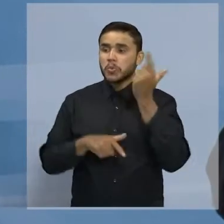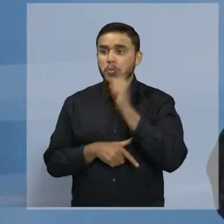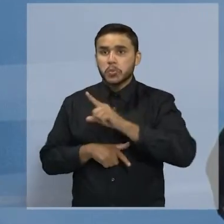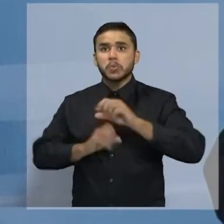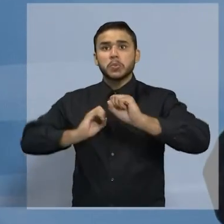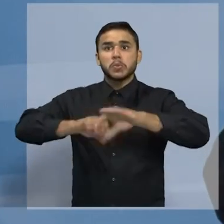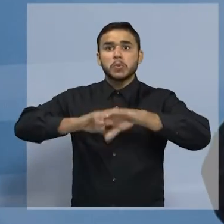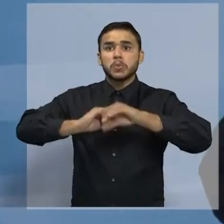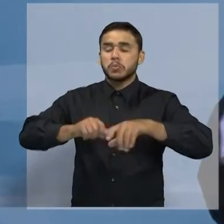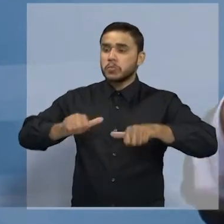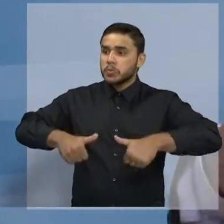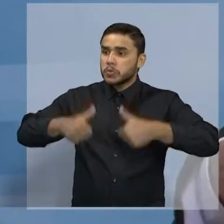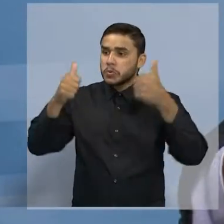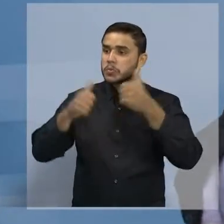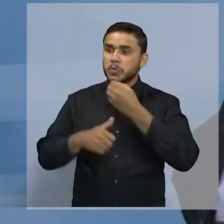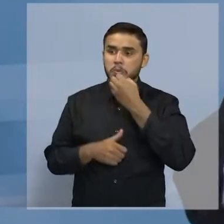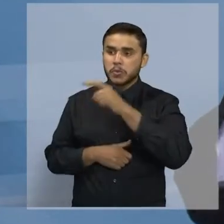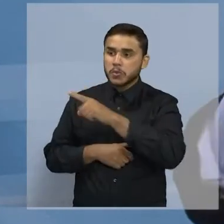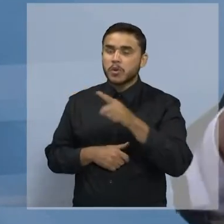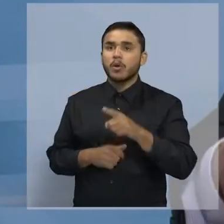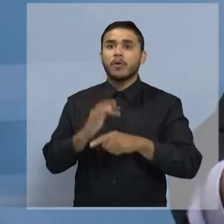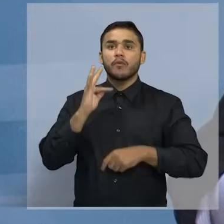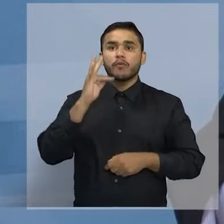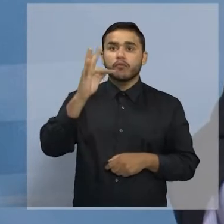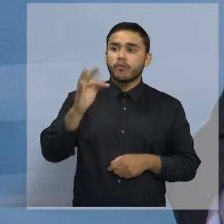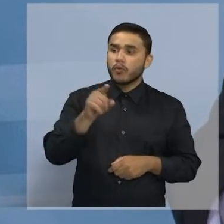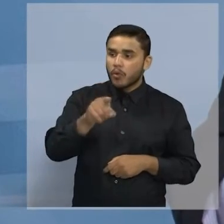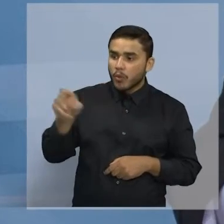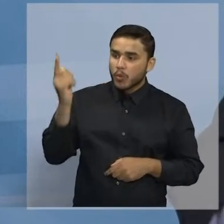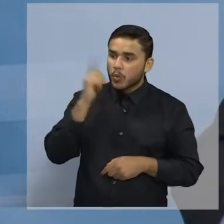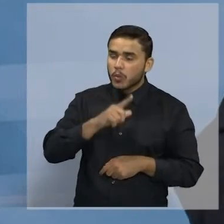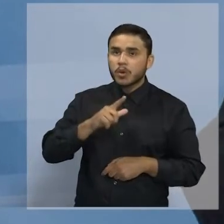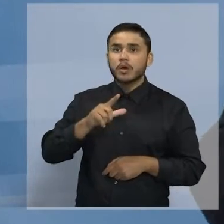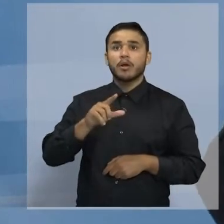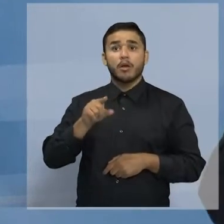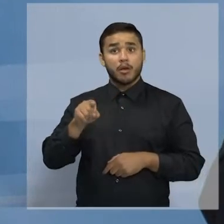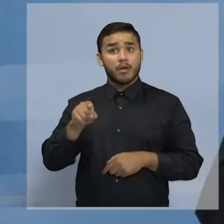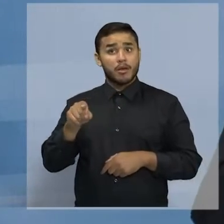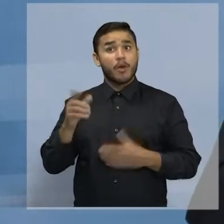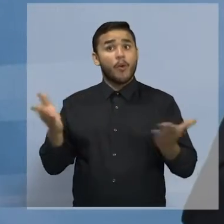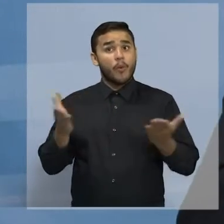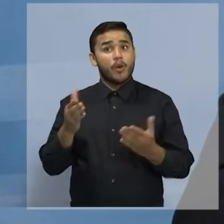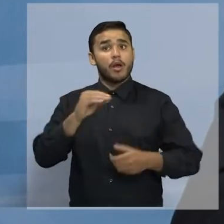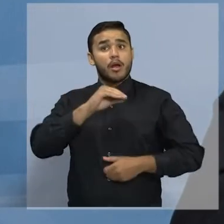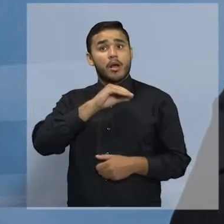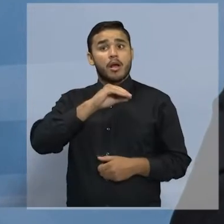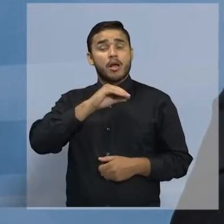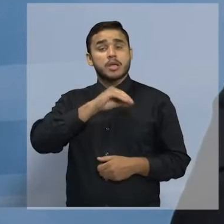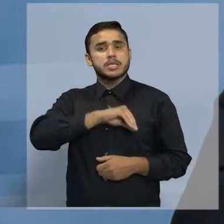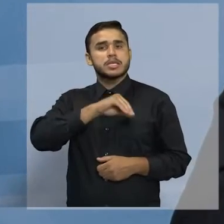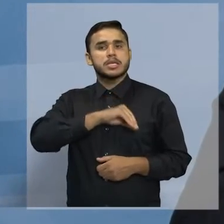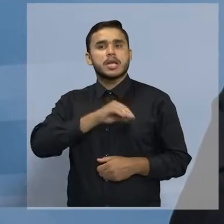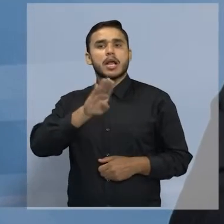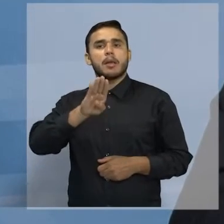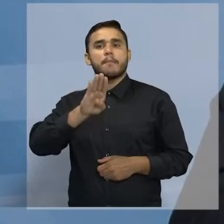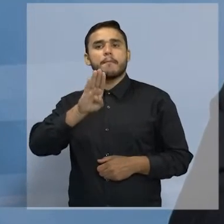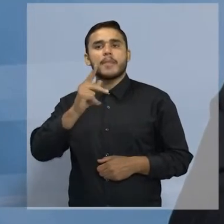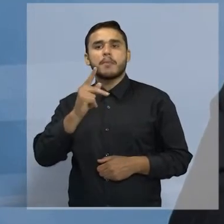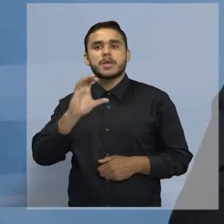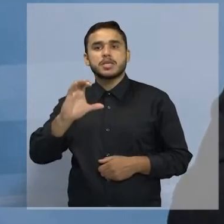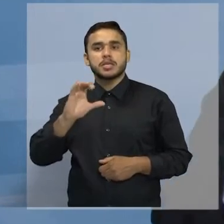sustentável, para gerar, inclusive, oportunidades para que essas pessoas que hoje se beneficiam dos